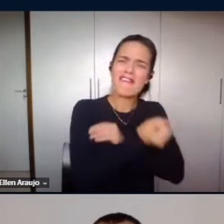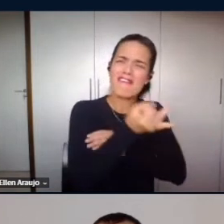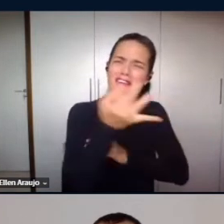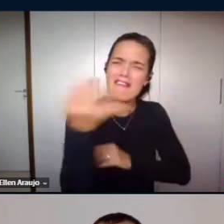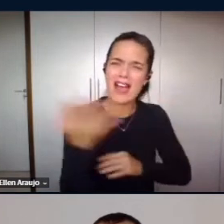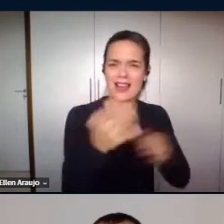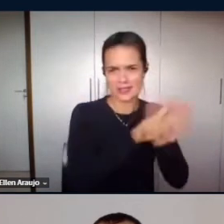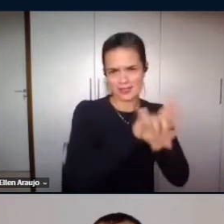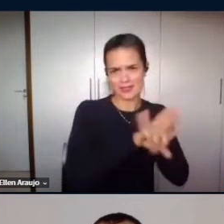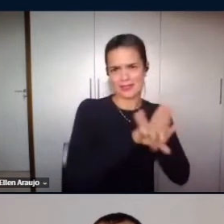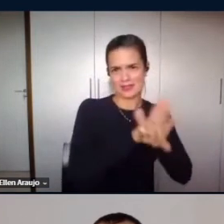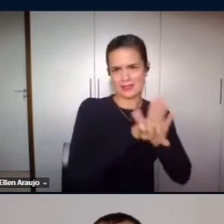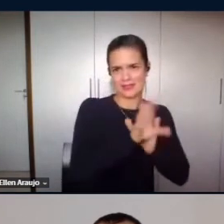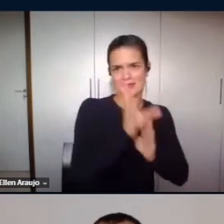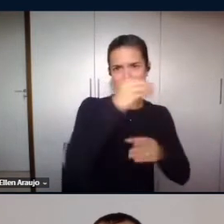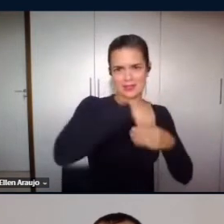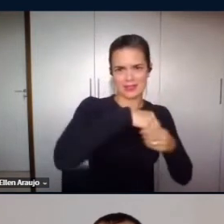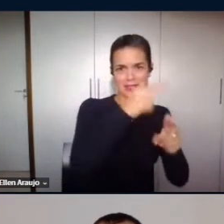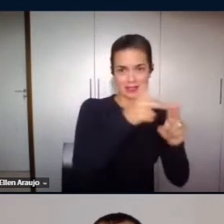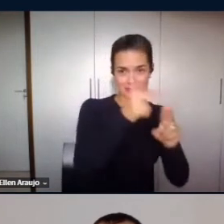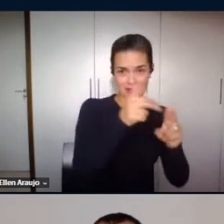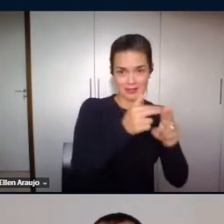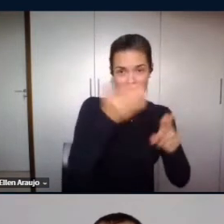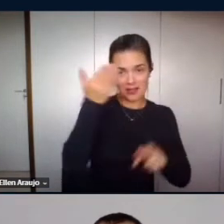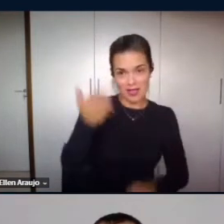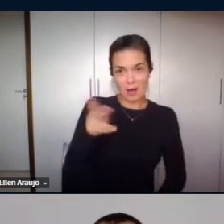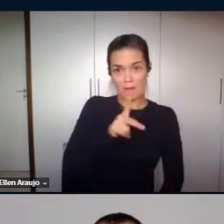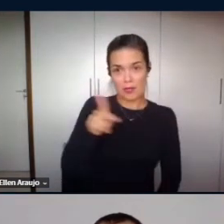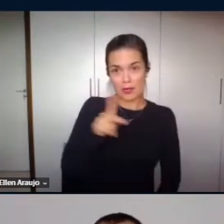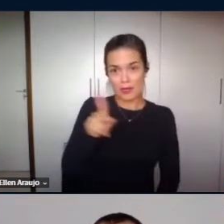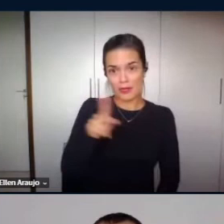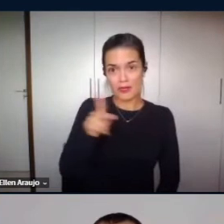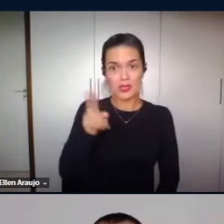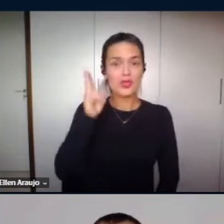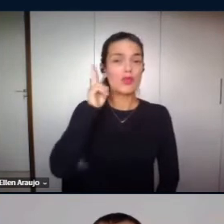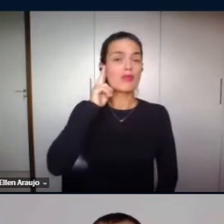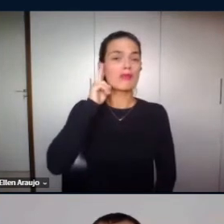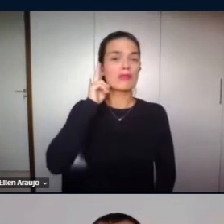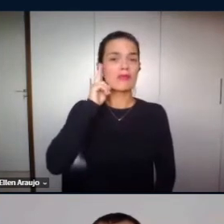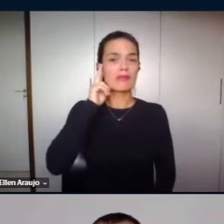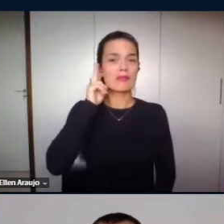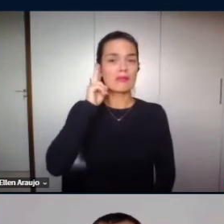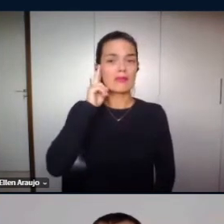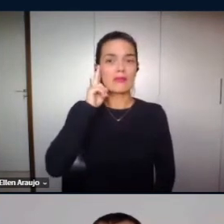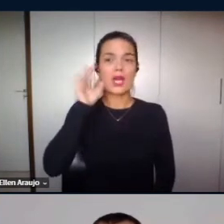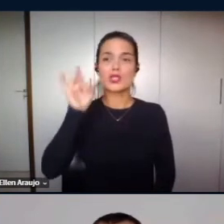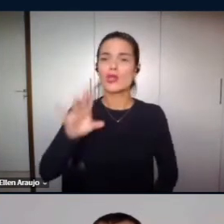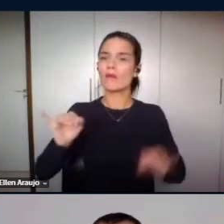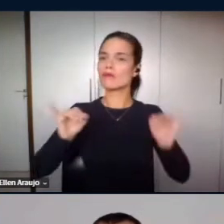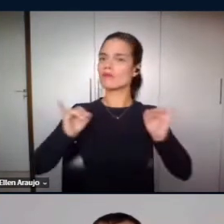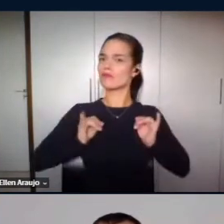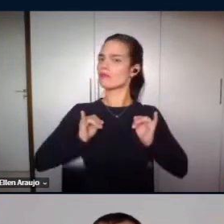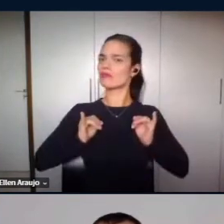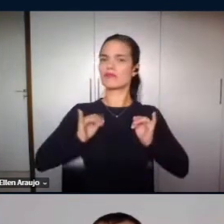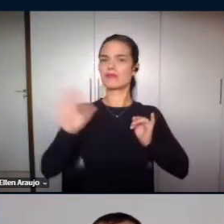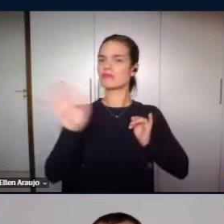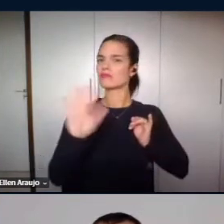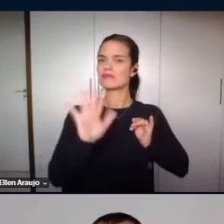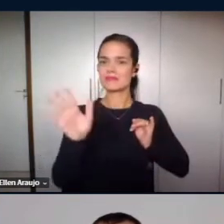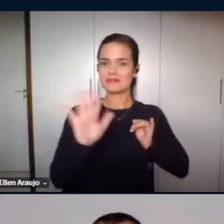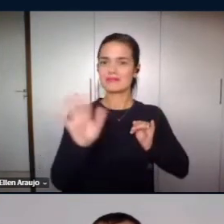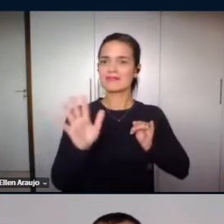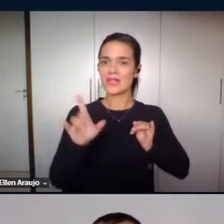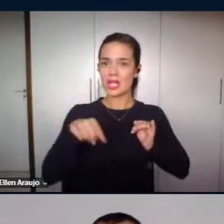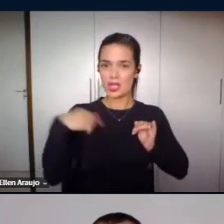UNB, o professor Alex abandona a posição frequente de passividade diante dos problemas que